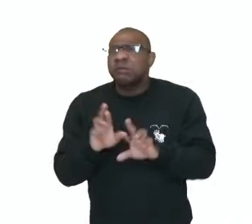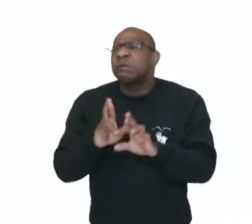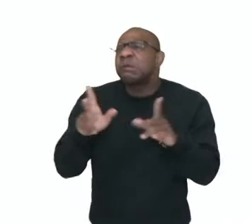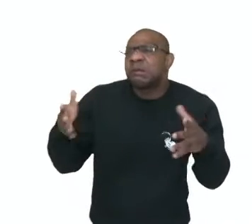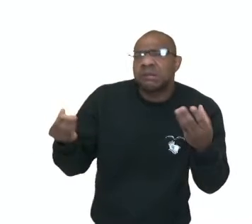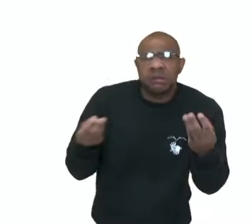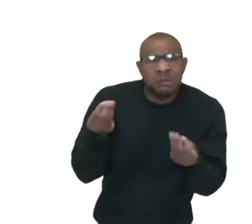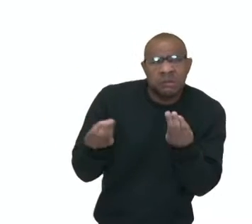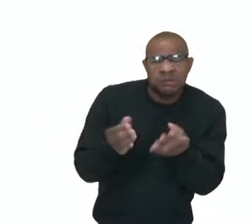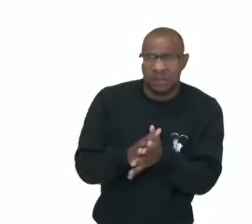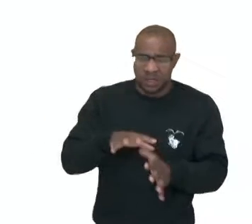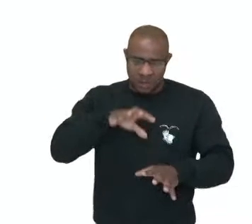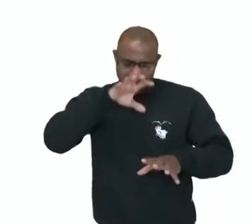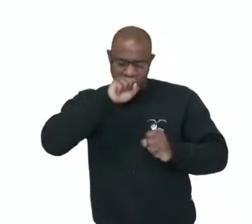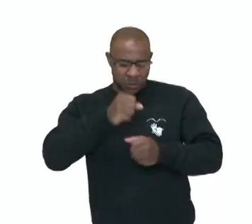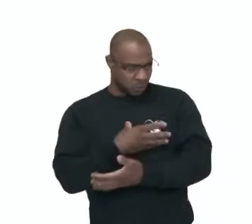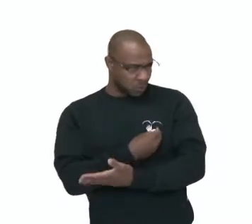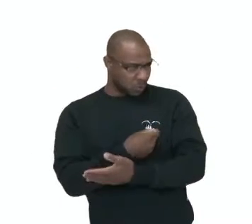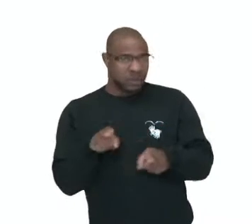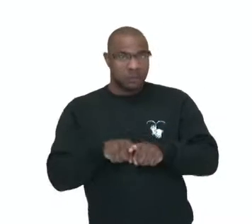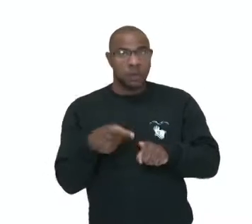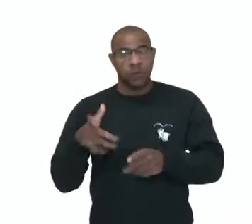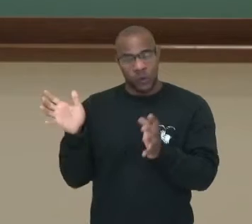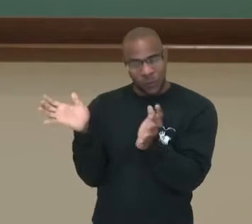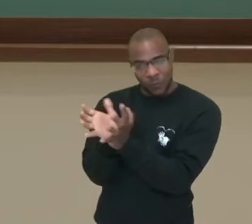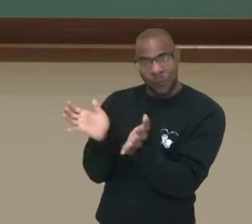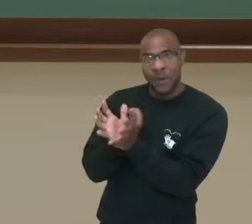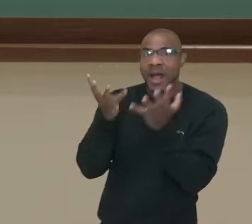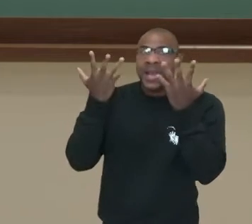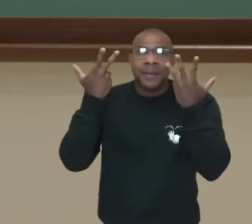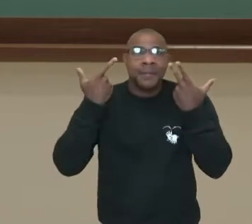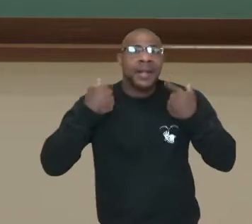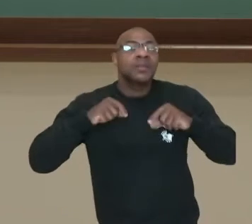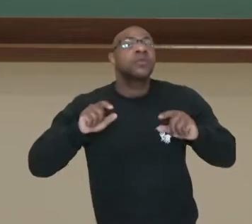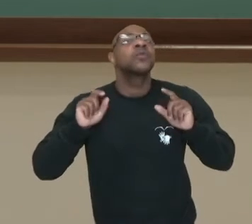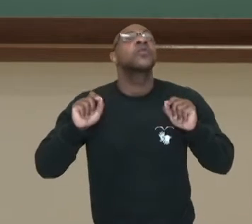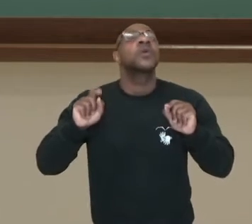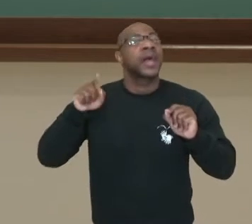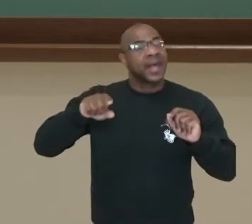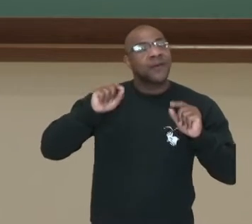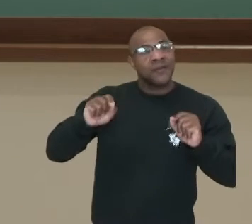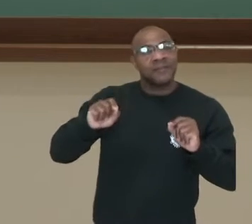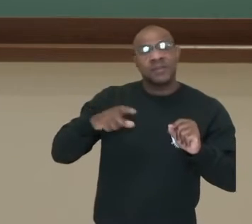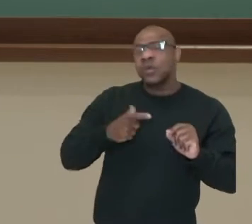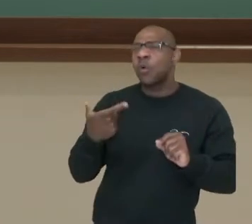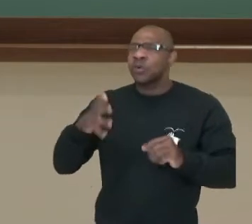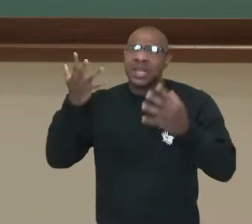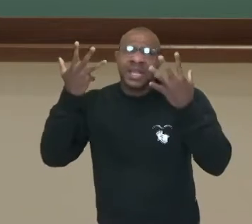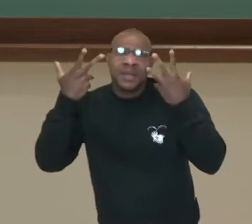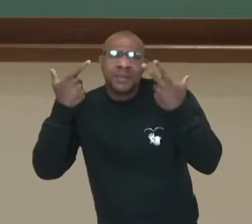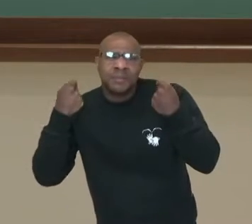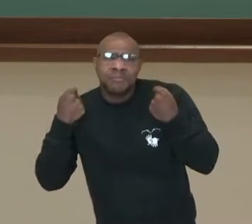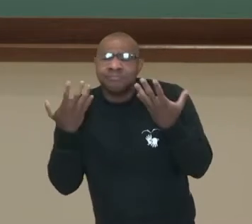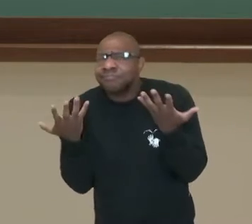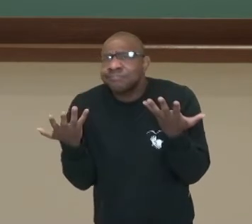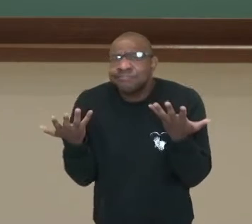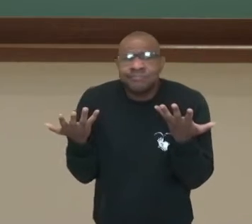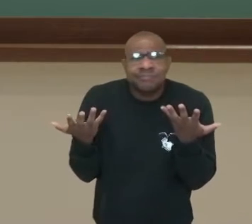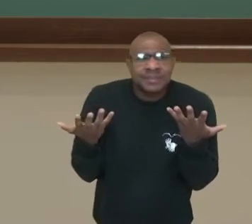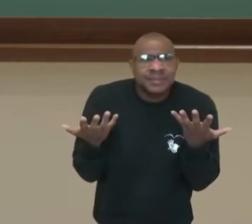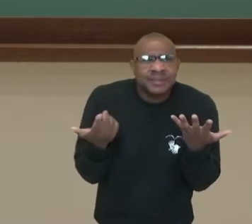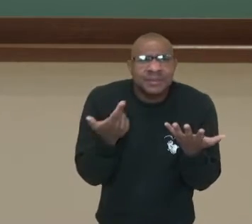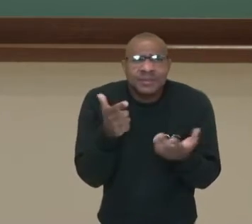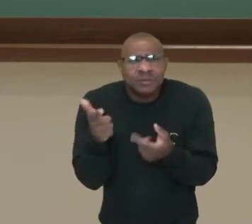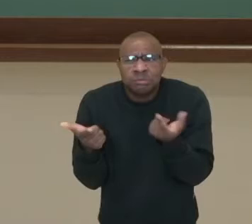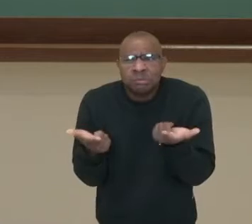entre a respiração dos mamíferos e de outros grupos de animais? Né? Será que outros animais, ele entra